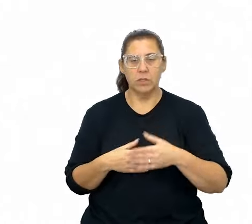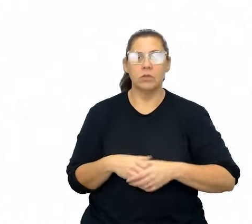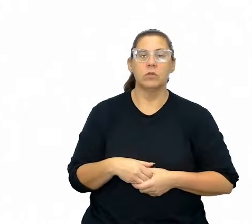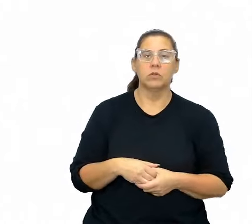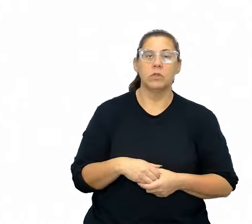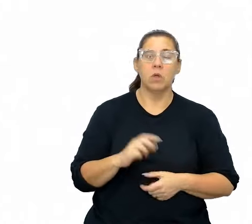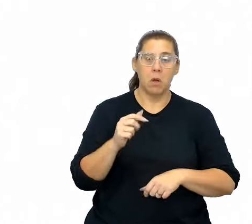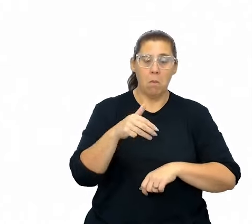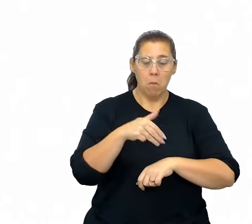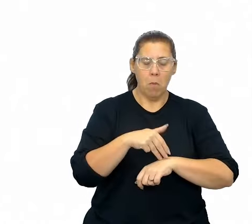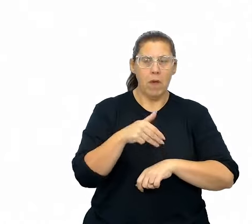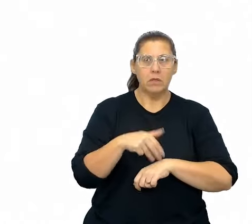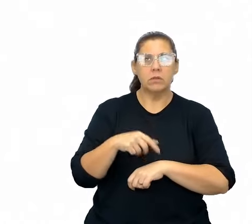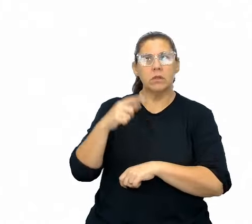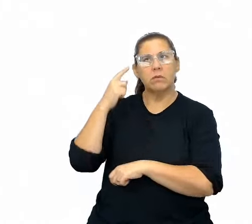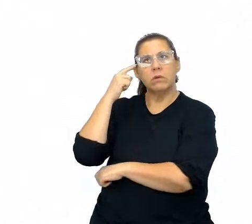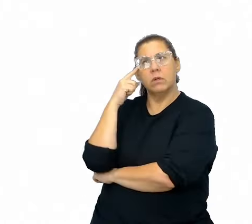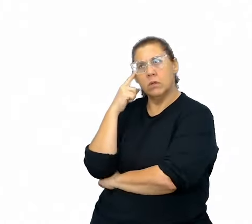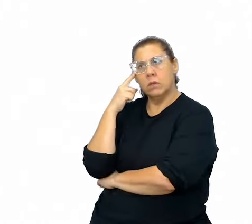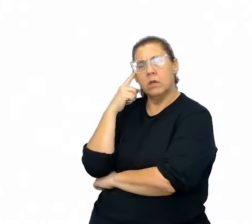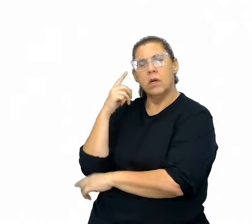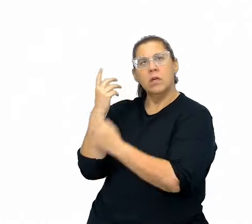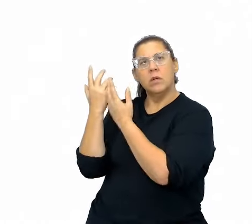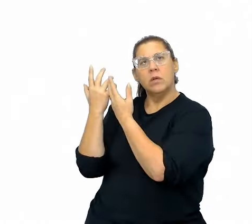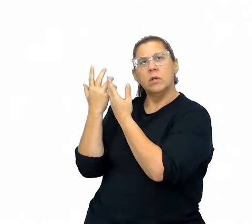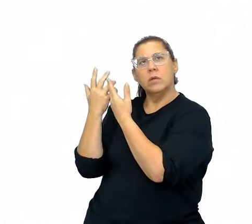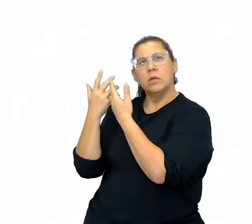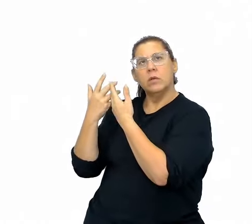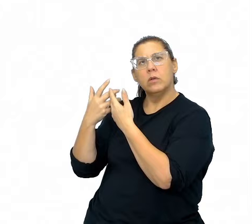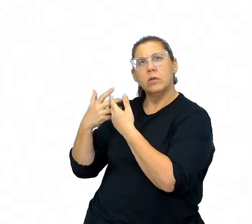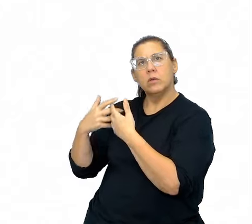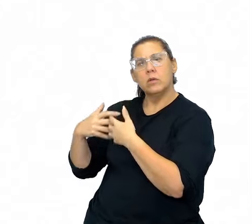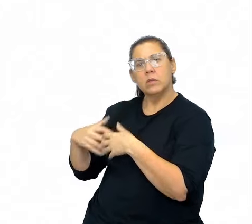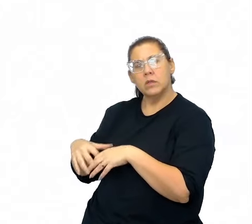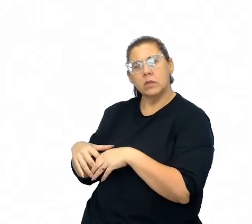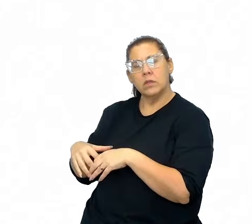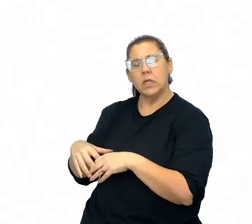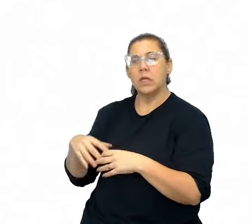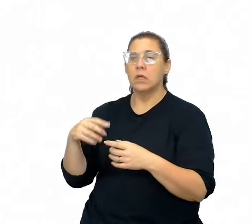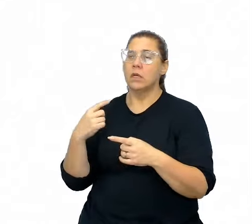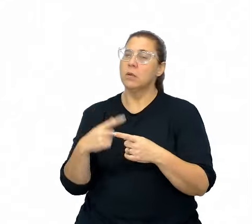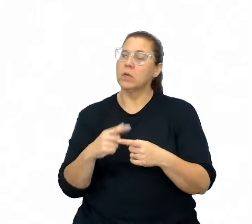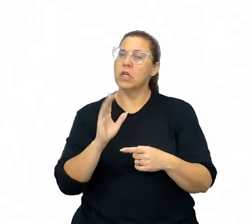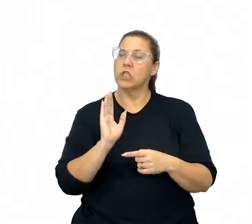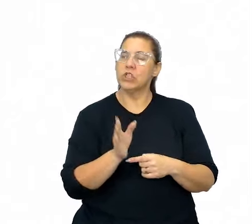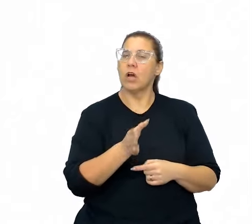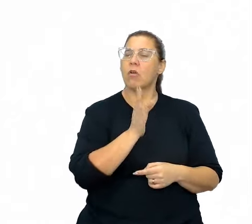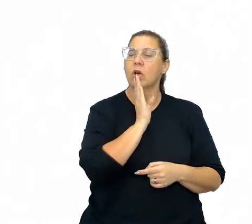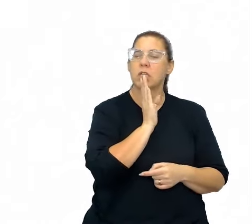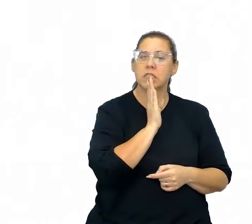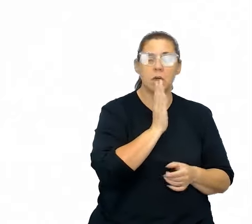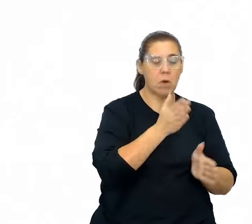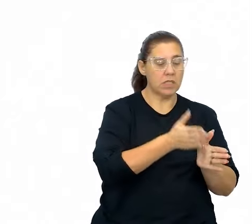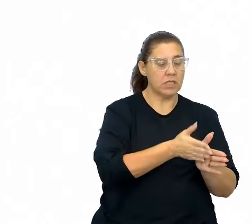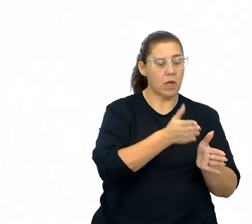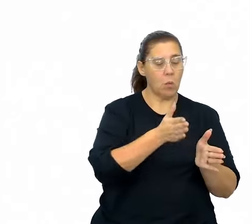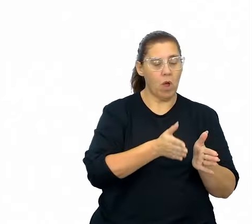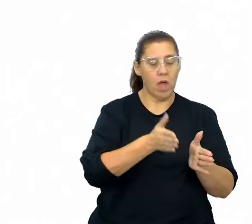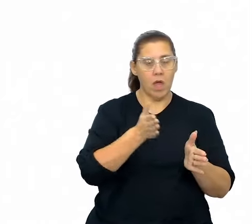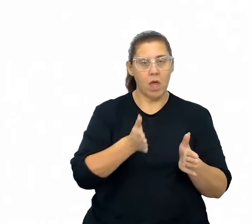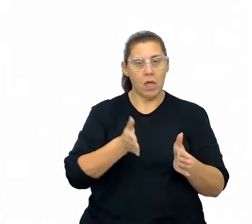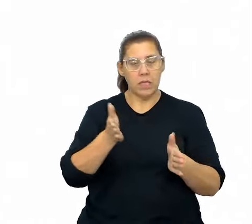slide o nosso momento de reflexão. Porque nós acabamos de conhecer a sequência didática 9,